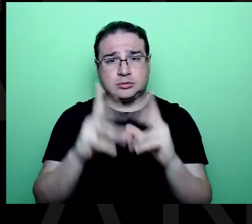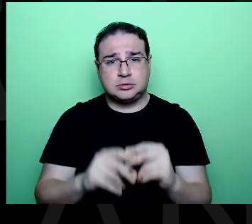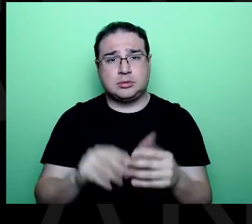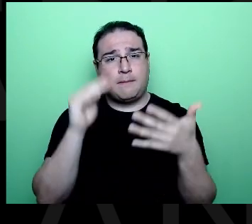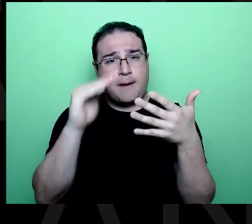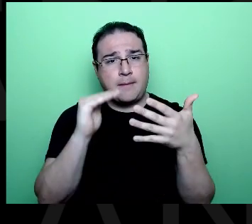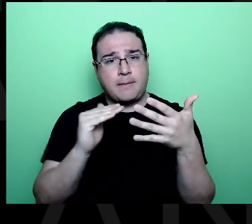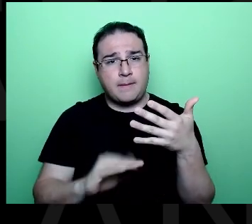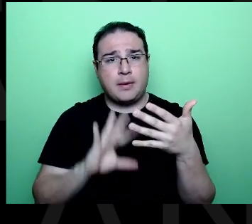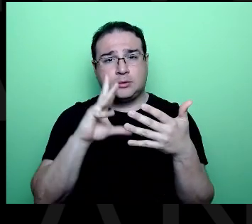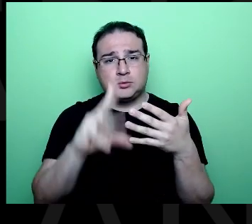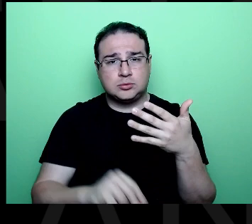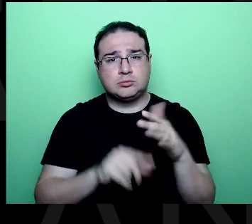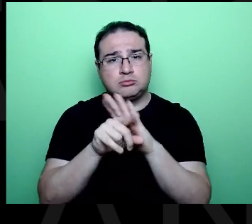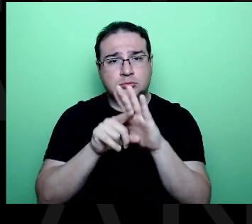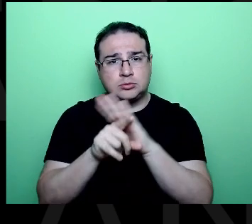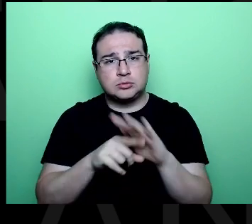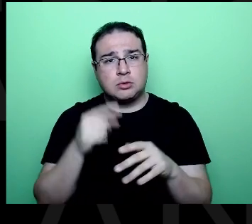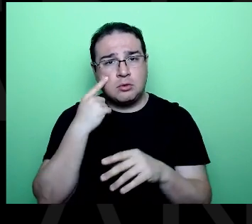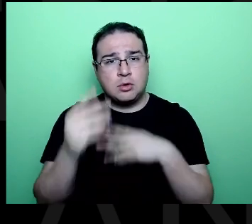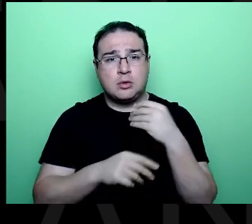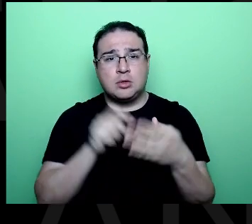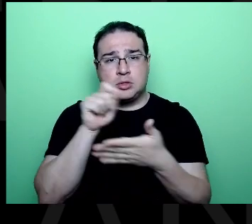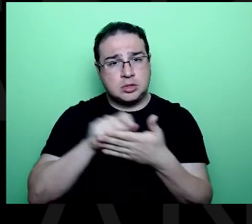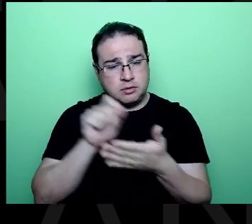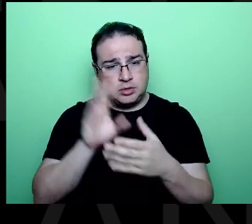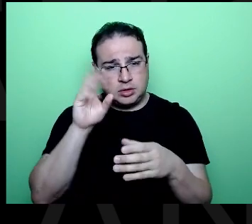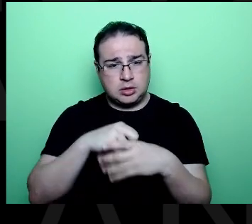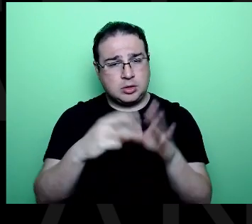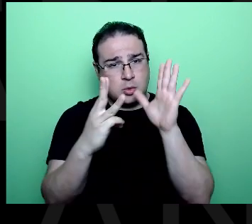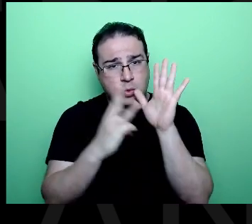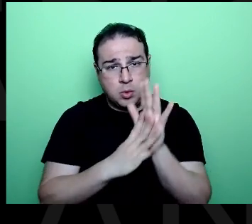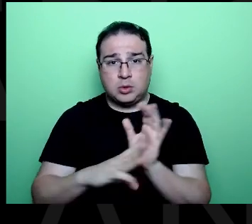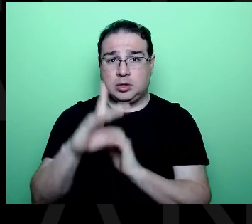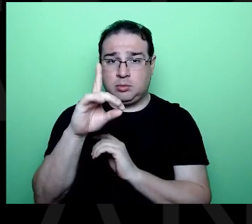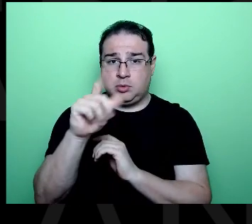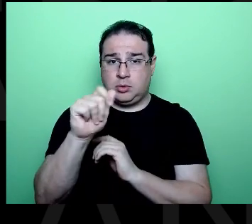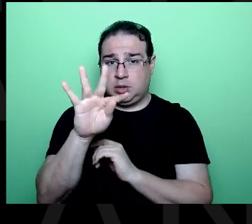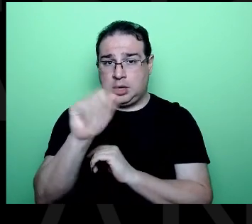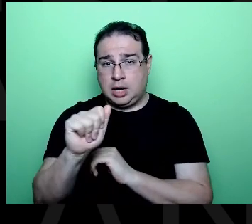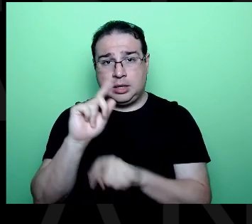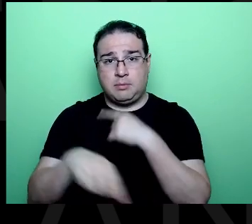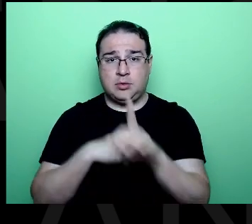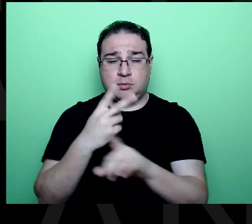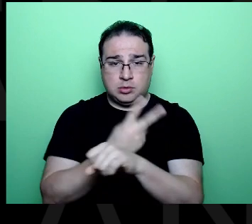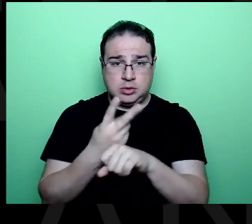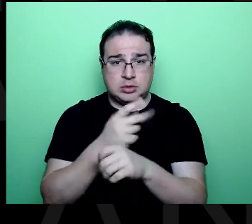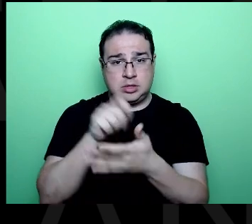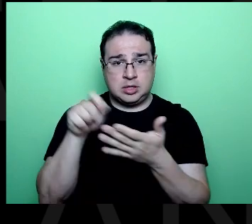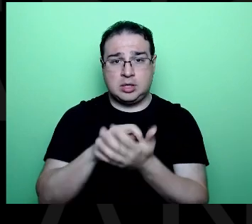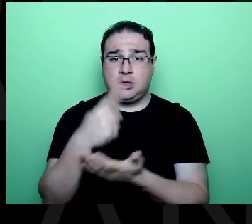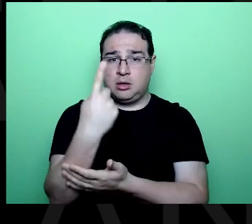cada personagem que eu fiz, eu salvar, eu escrevia no Word por data, para depois ir lá. Eu estou escrevendo